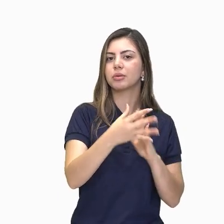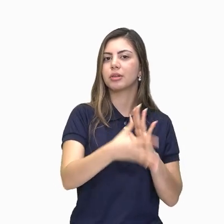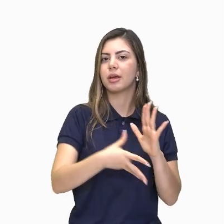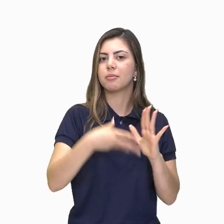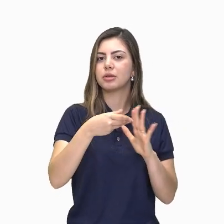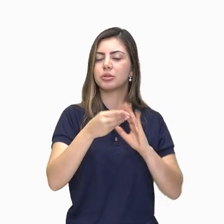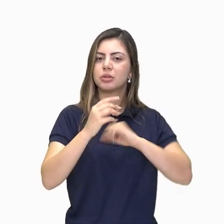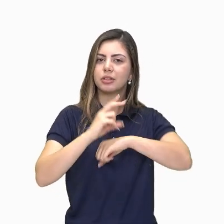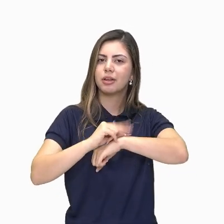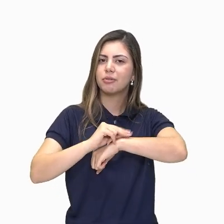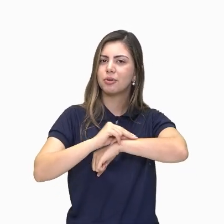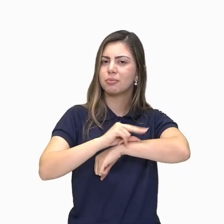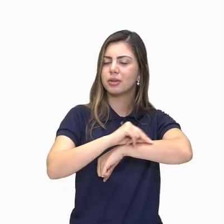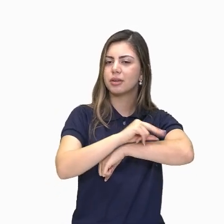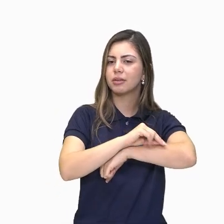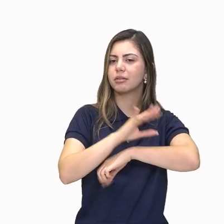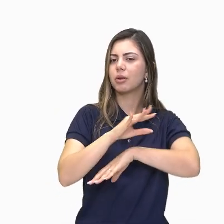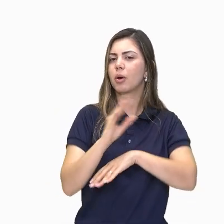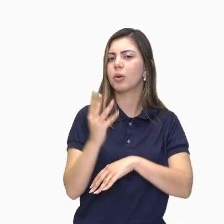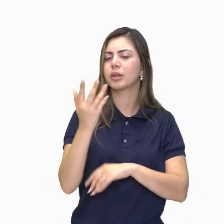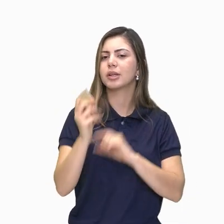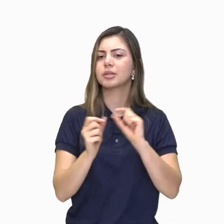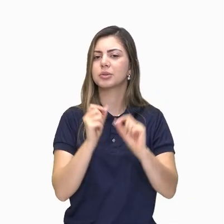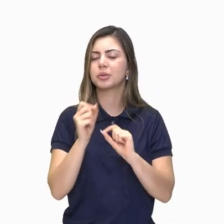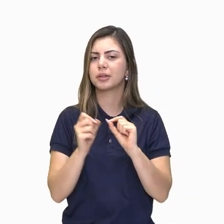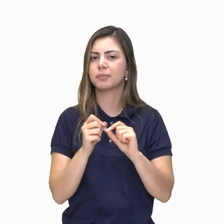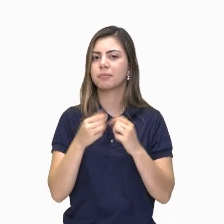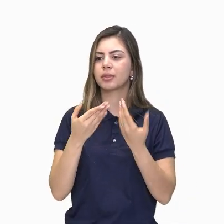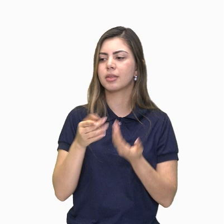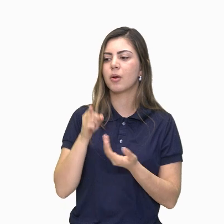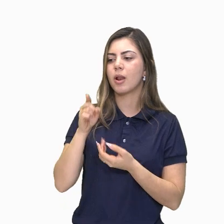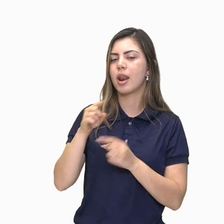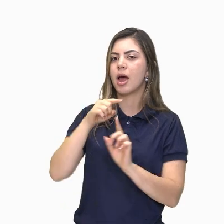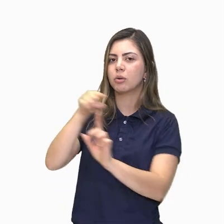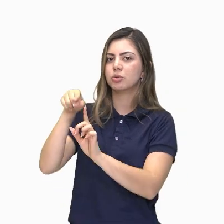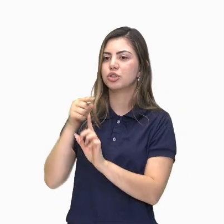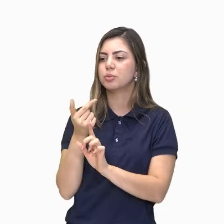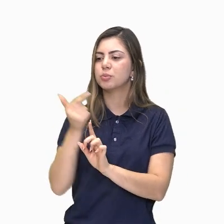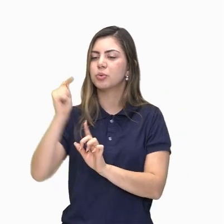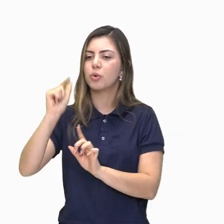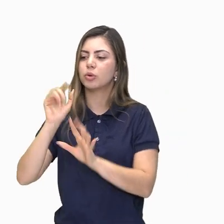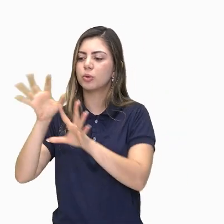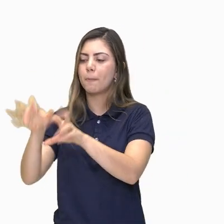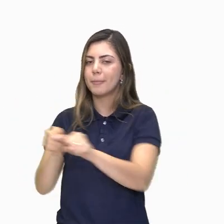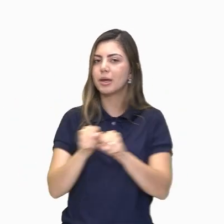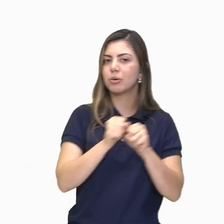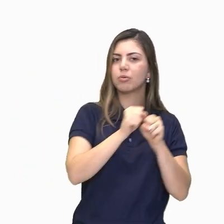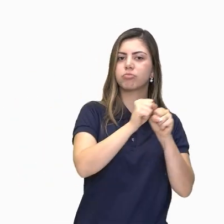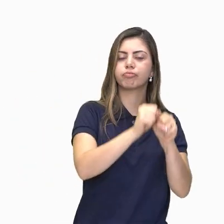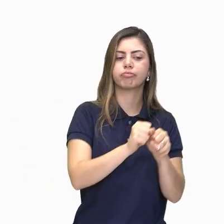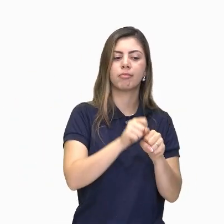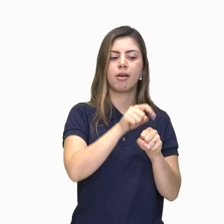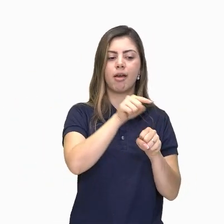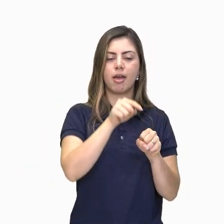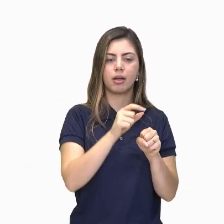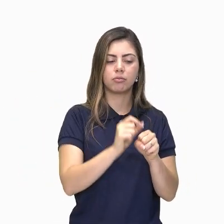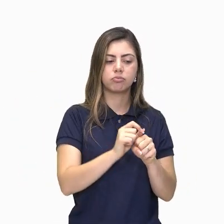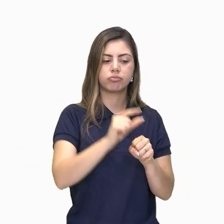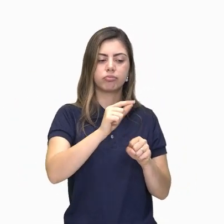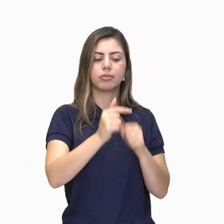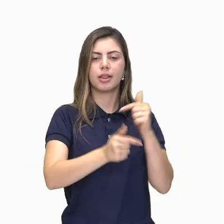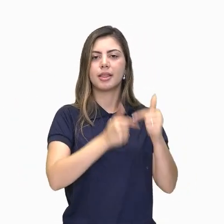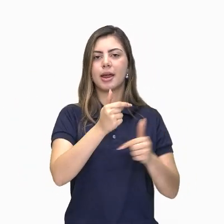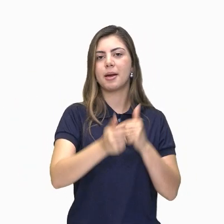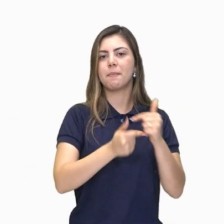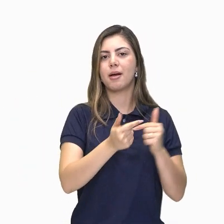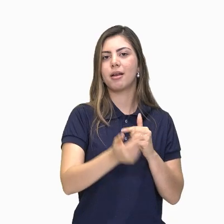vai acontecer? Essas espécies que foram capturadas pelas formigas amazonas, elas vão trabalhar para elas. Por